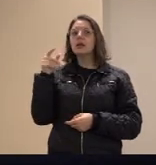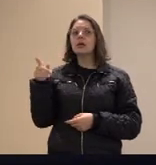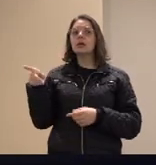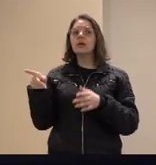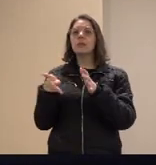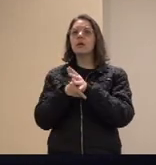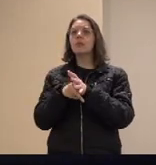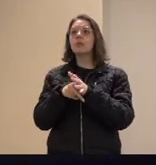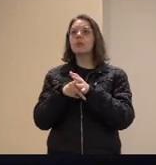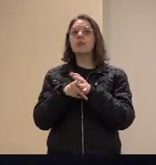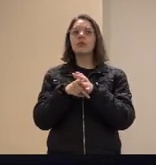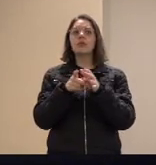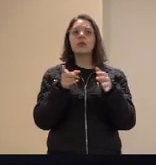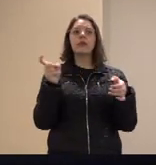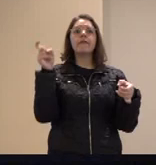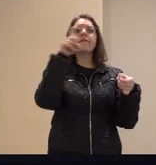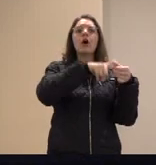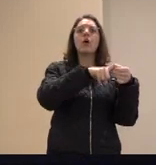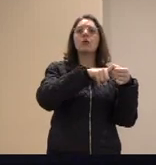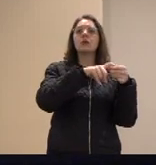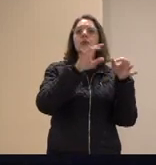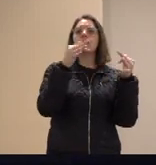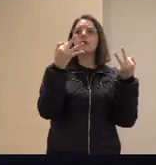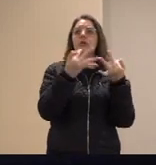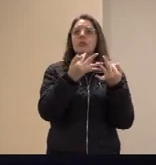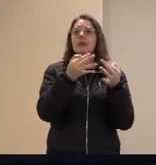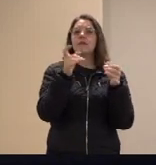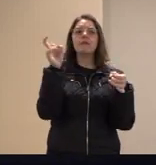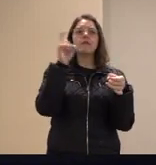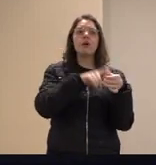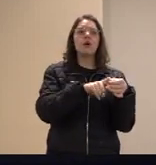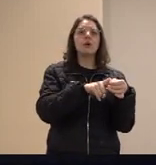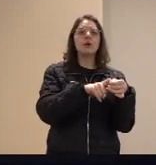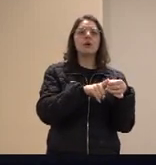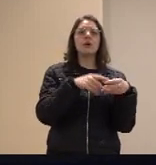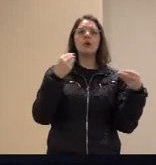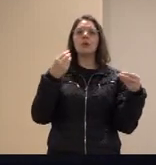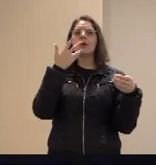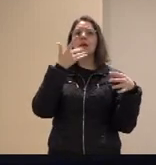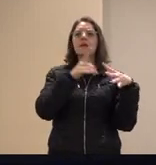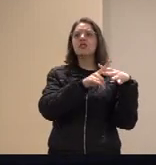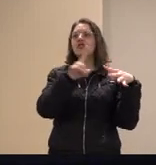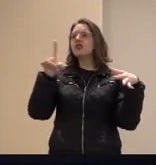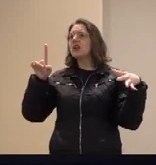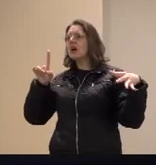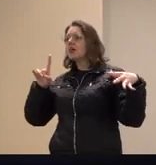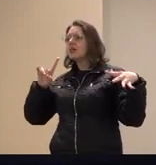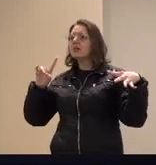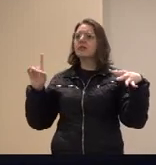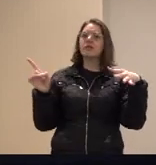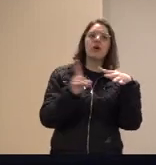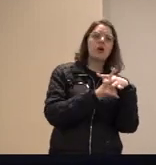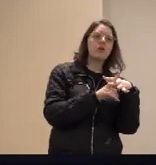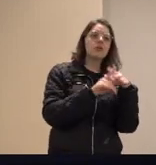Eu não consigo acreditar nisso. Eu não consigo entender a devolução de uma criança.